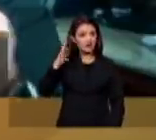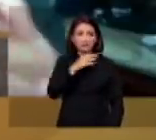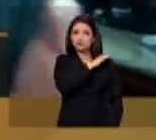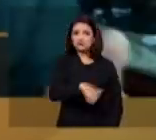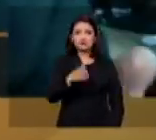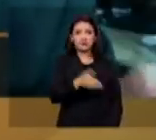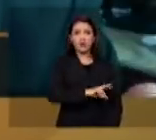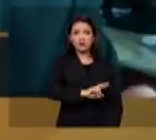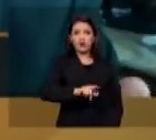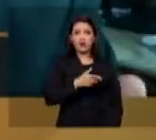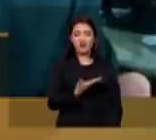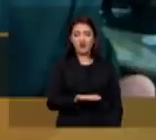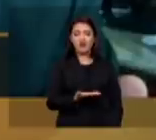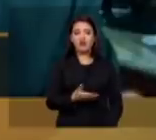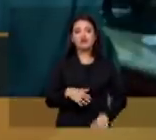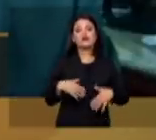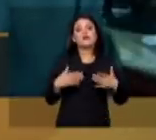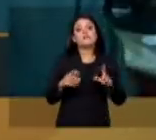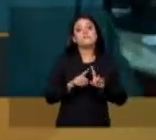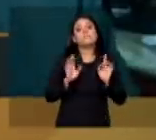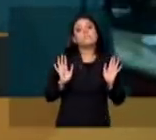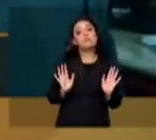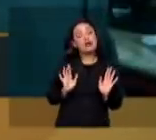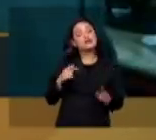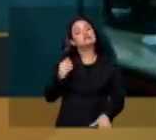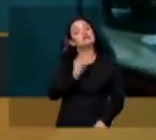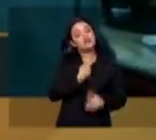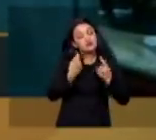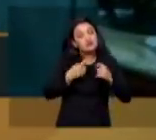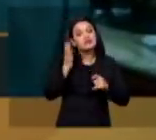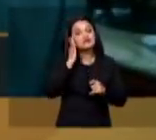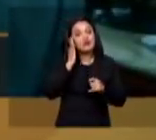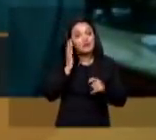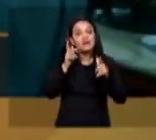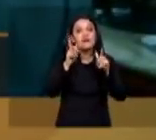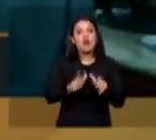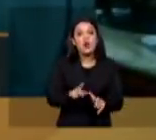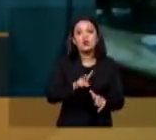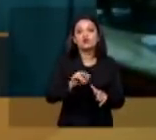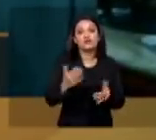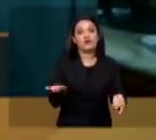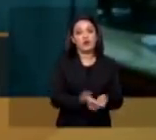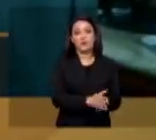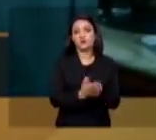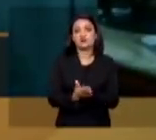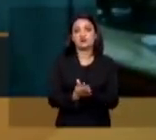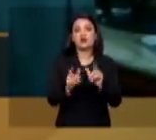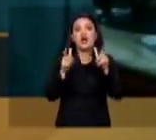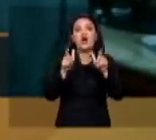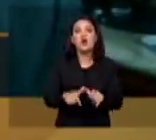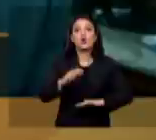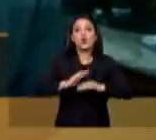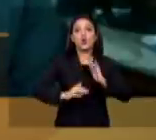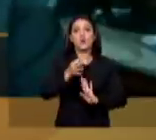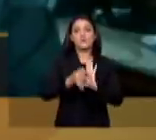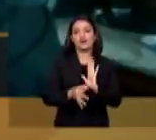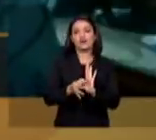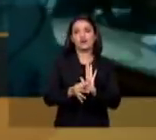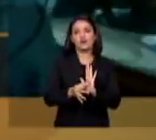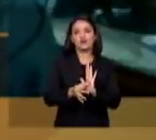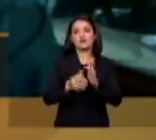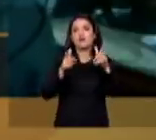incompetência, é porque nós sabíamos de antemão qual seria o competente. Não dá para deixar a matéria